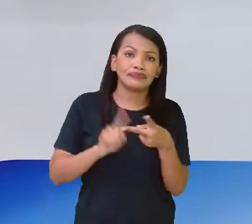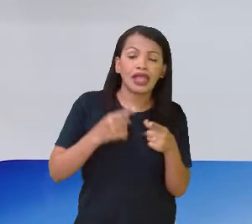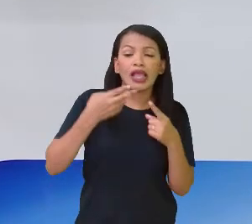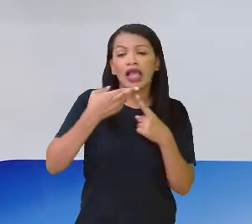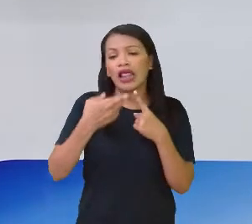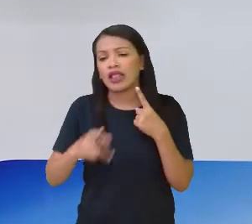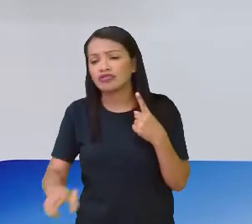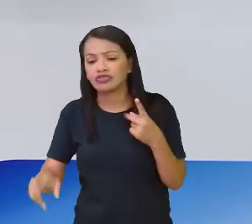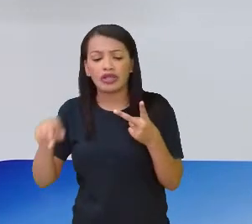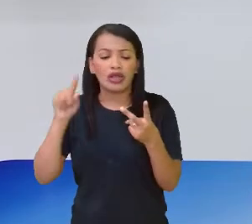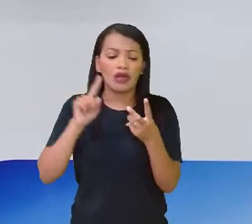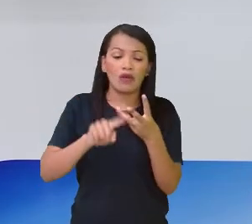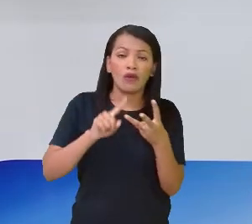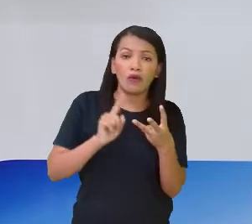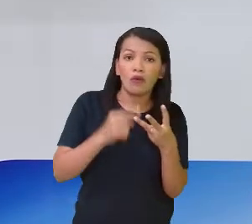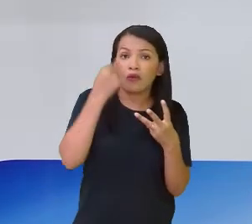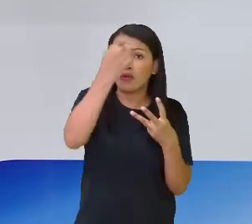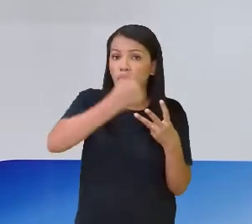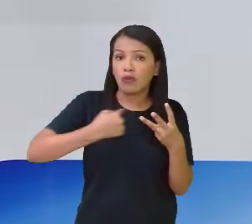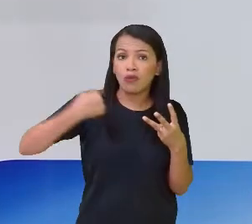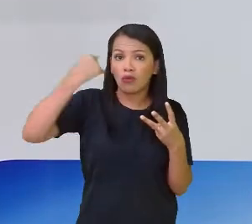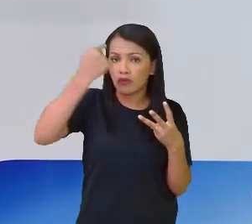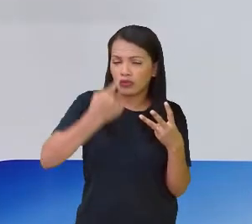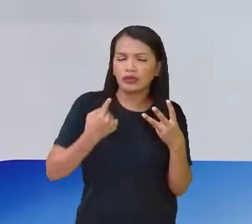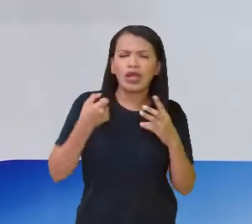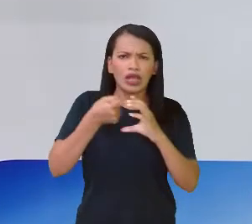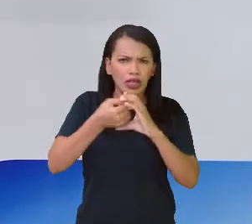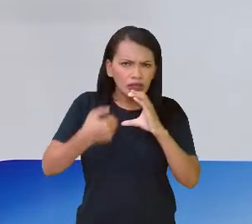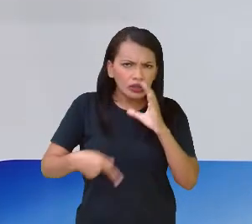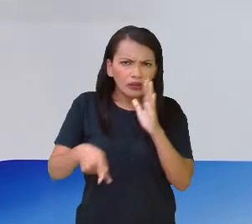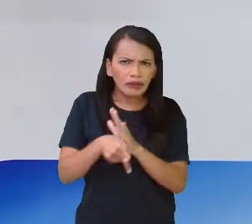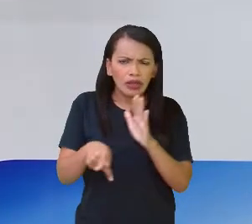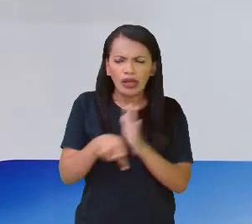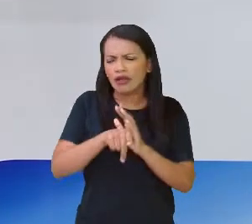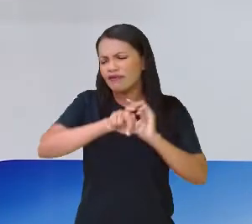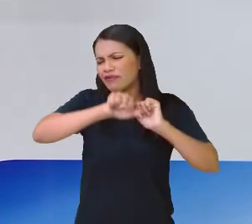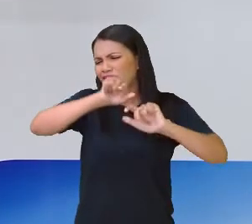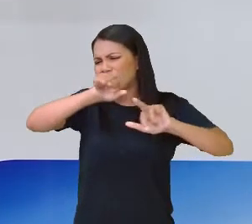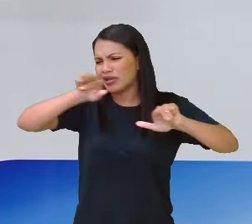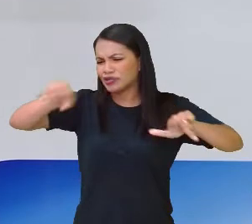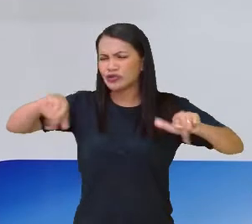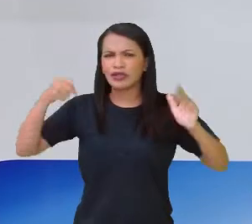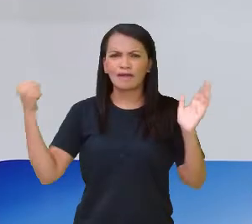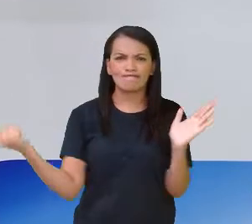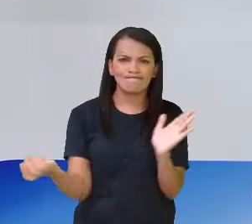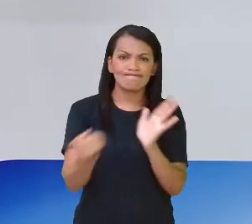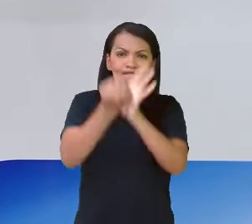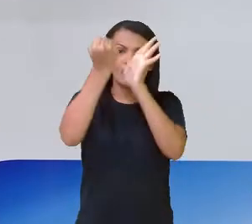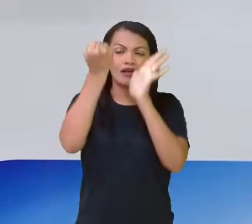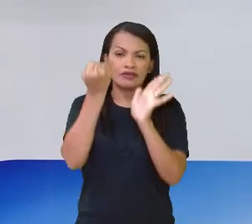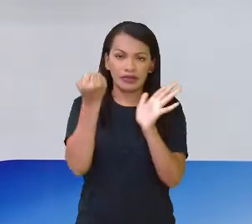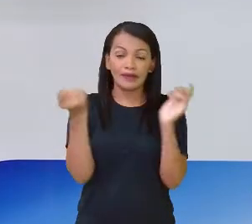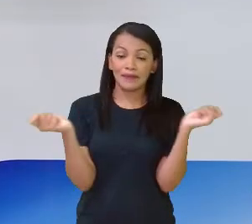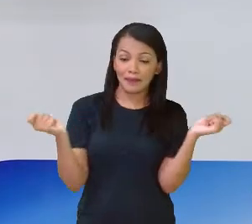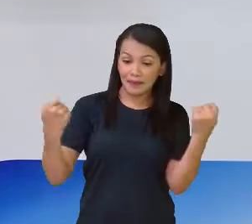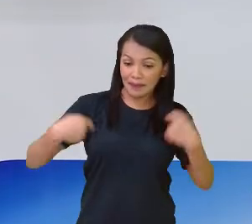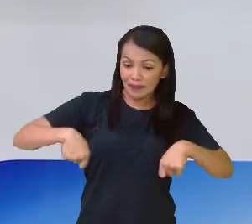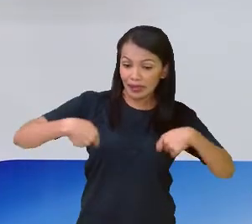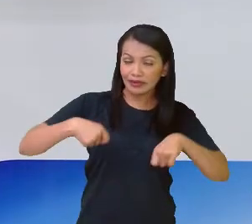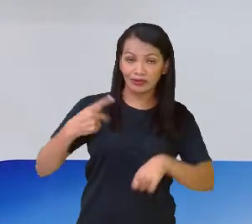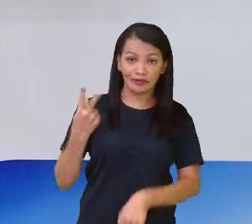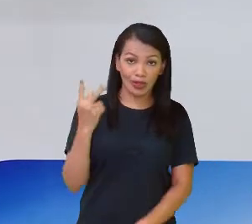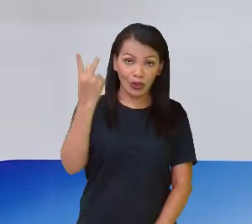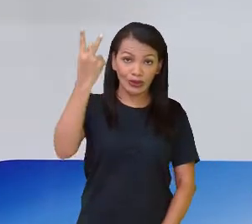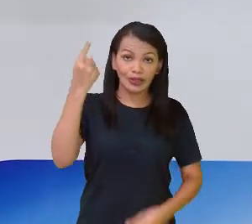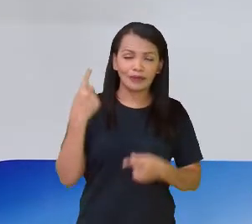as músicas que ela ouve, tantas outras coisas que vão dar essa marca e que isso precisa ser